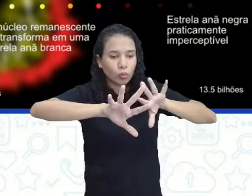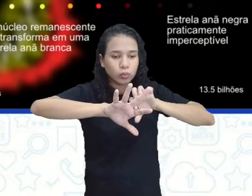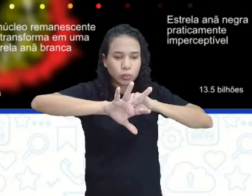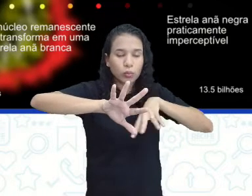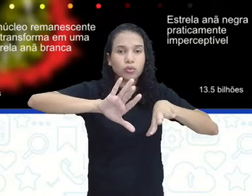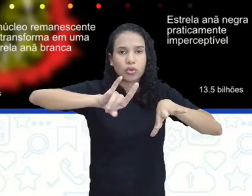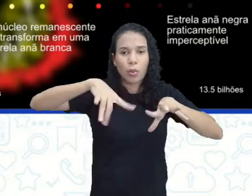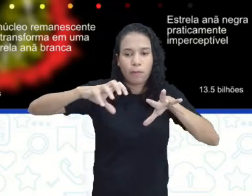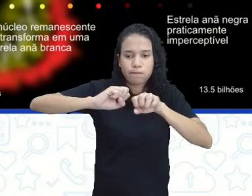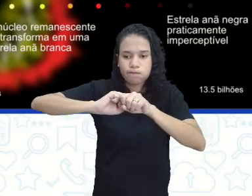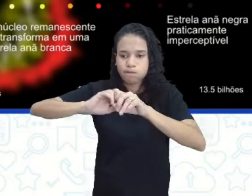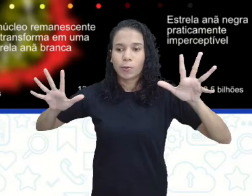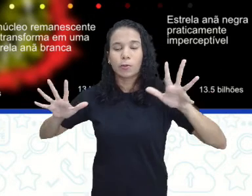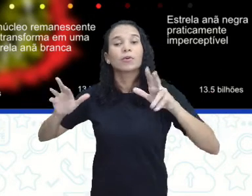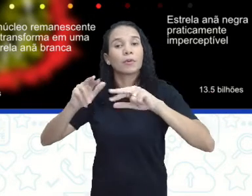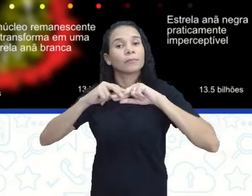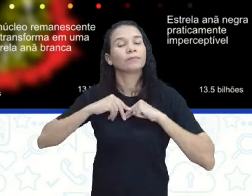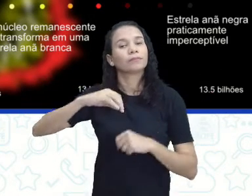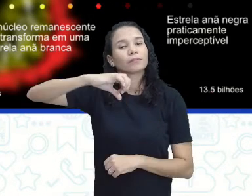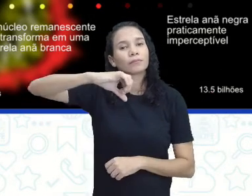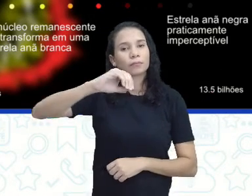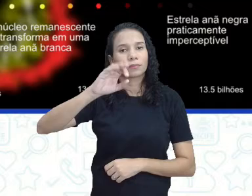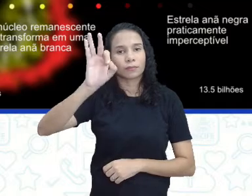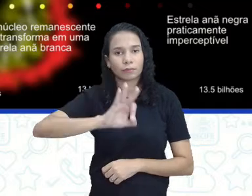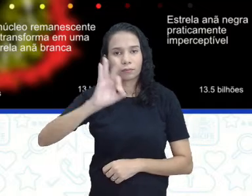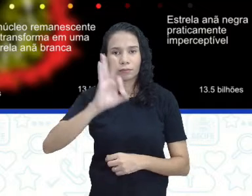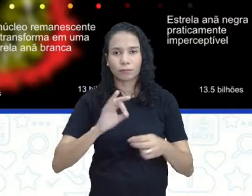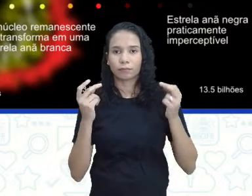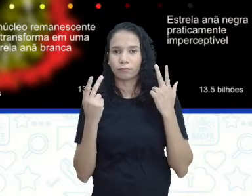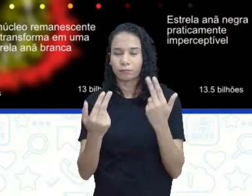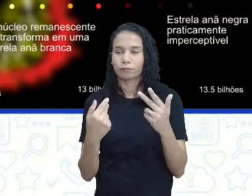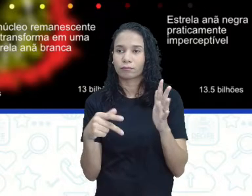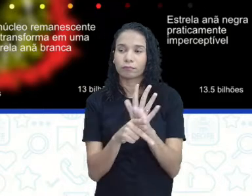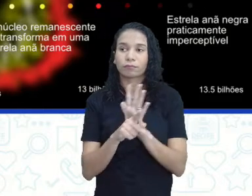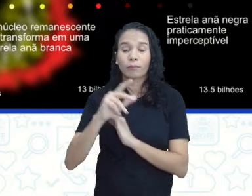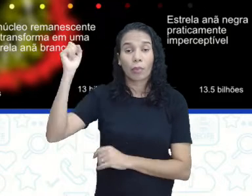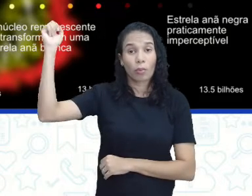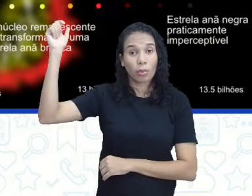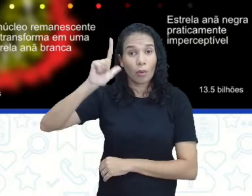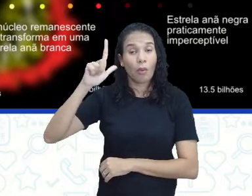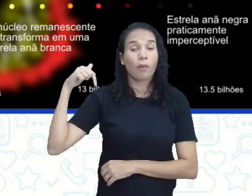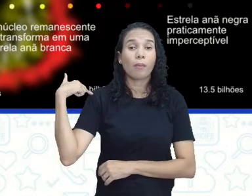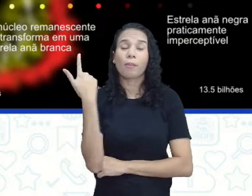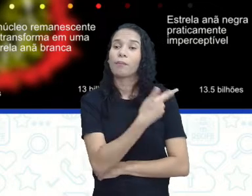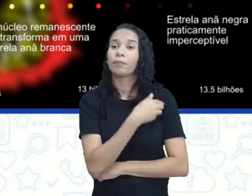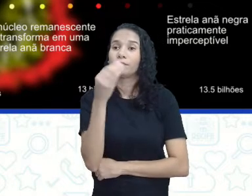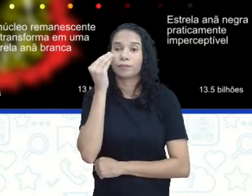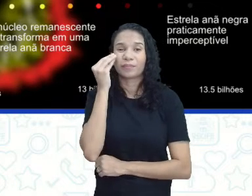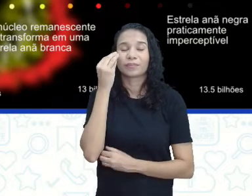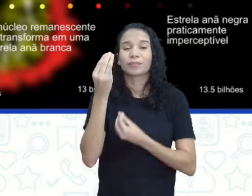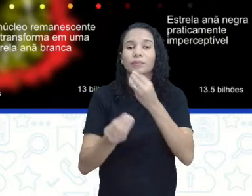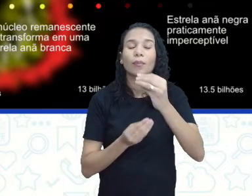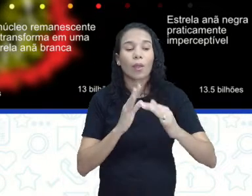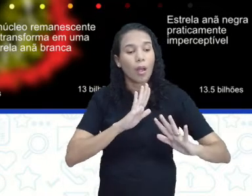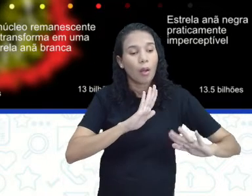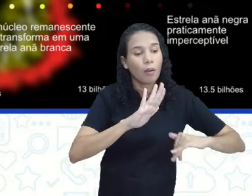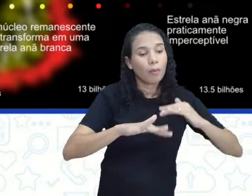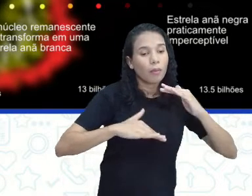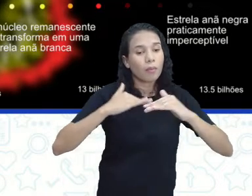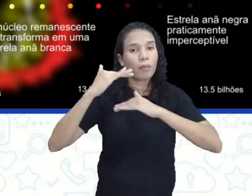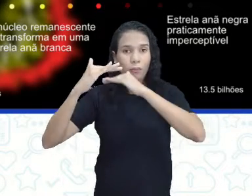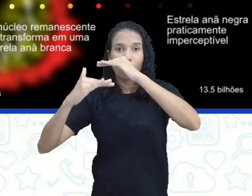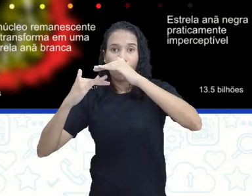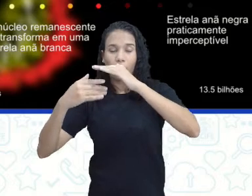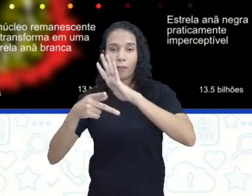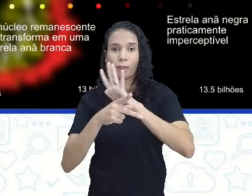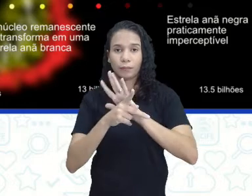Então, 90% das estrelas tem esse mesmo comportamento do Sol. E a gente pode ver aí essa evolução de uma estrela,